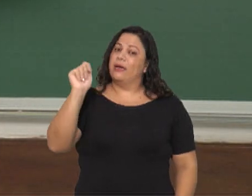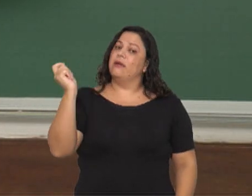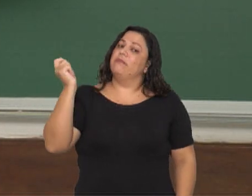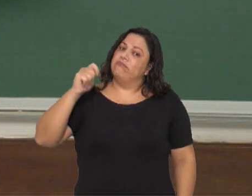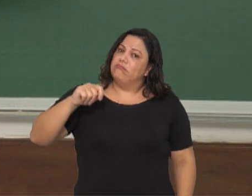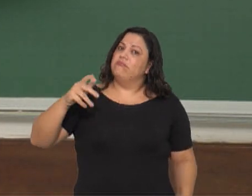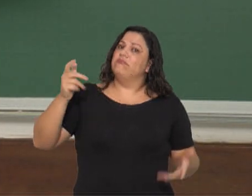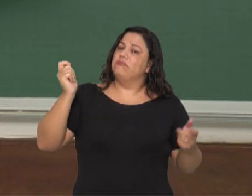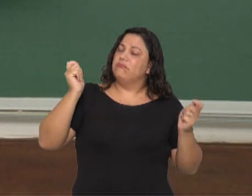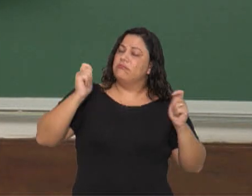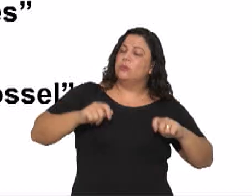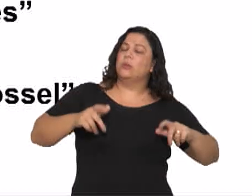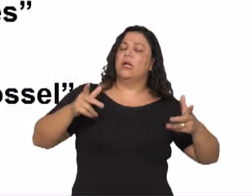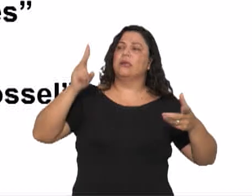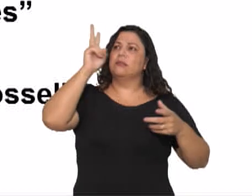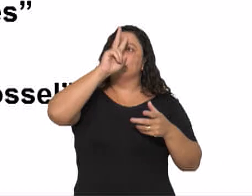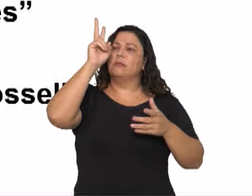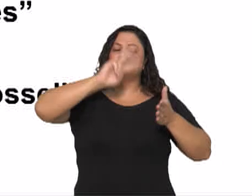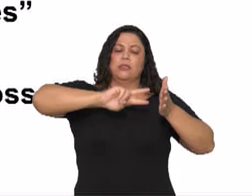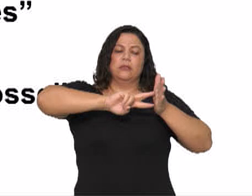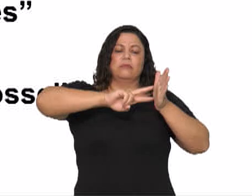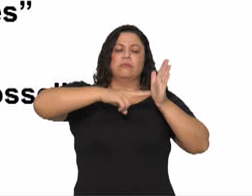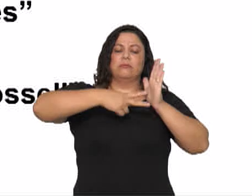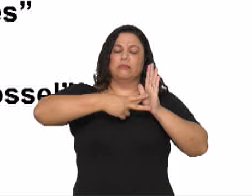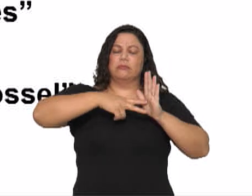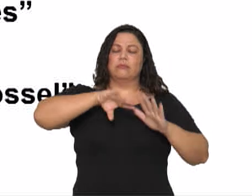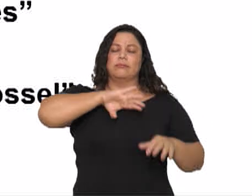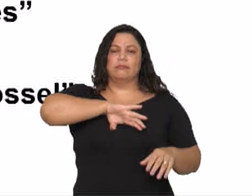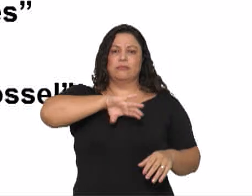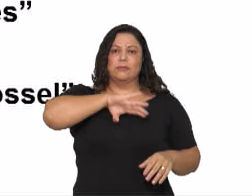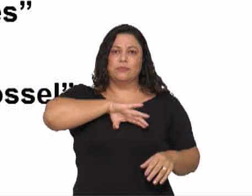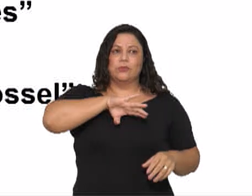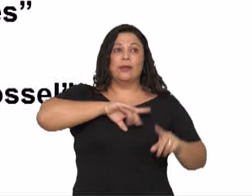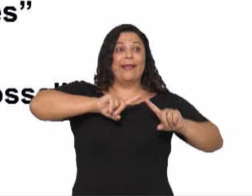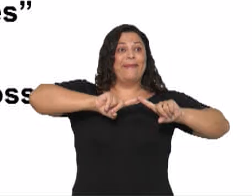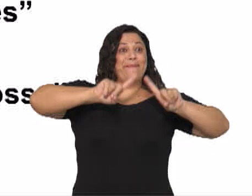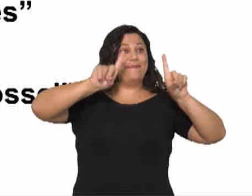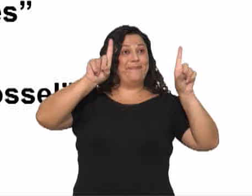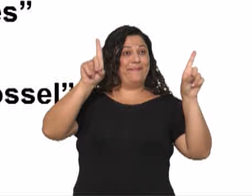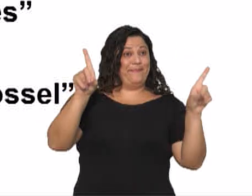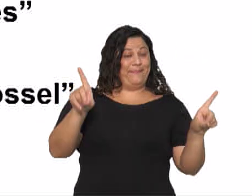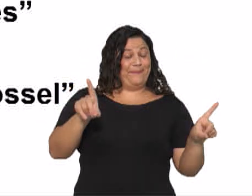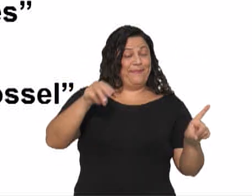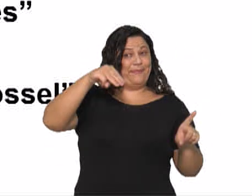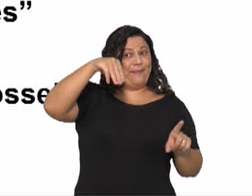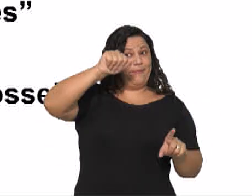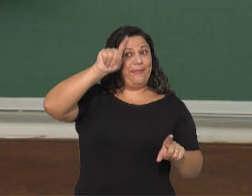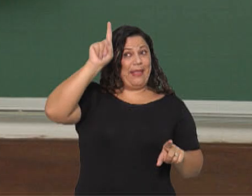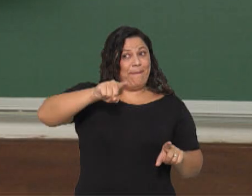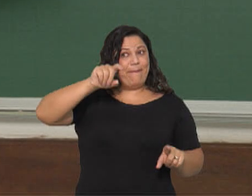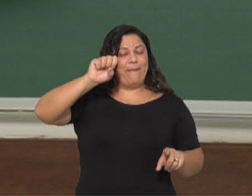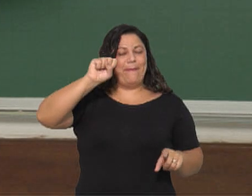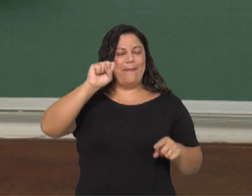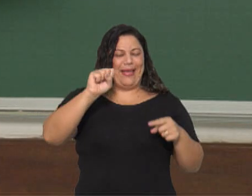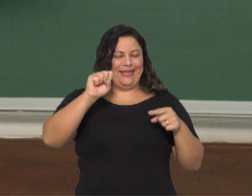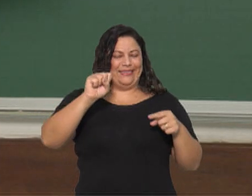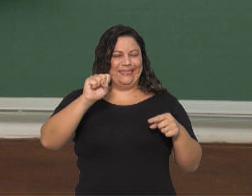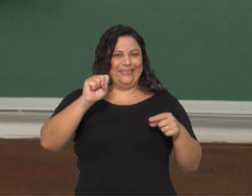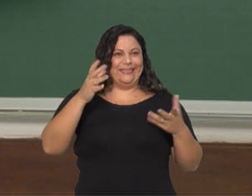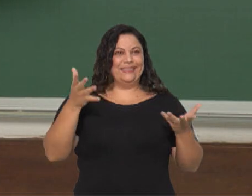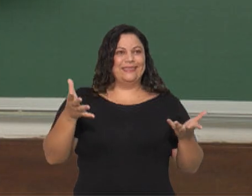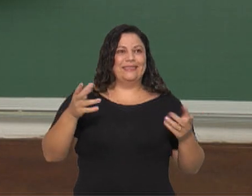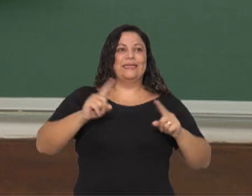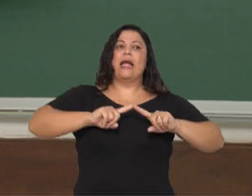pudesse, lembrando o significado em língua portuguesa, mas com acentuação a de verbo de